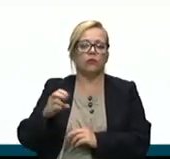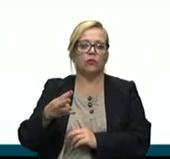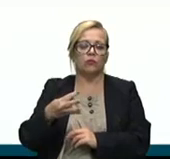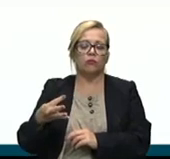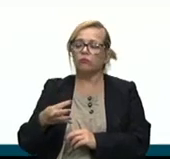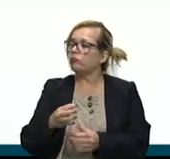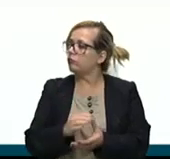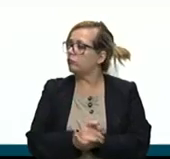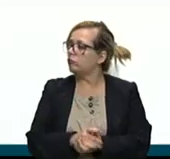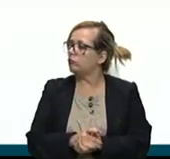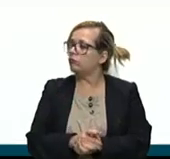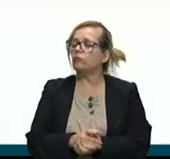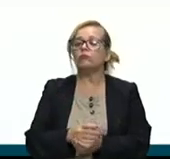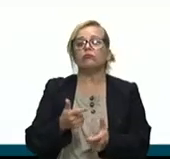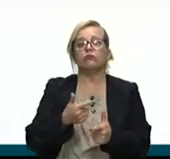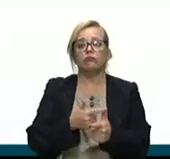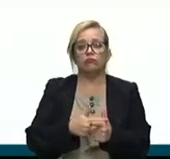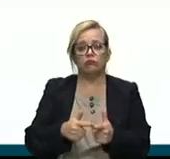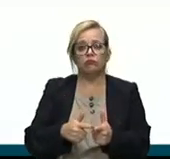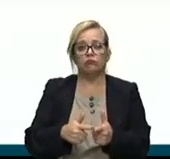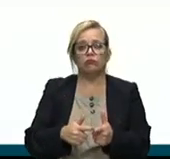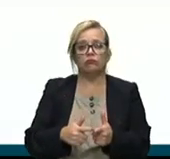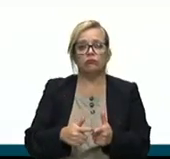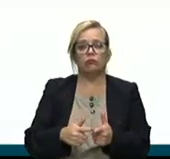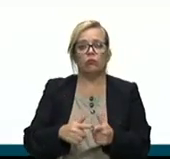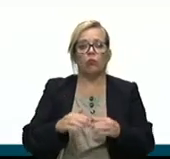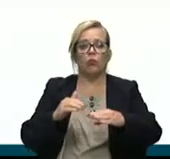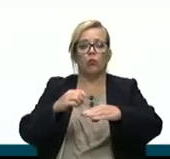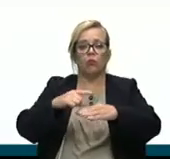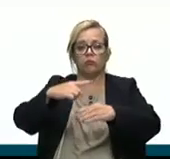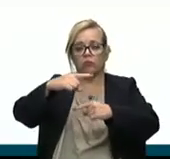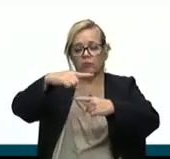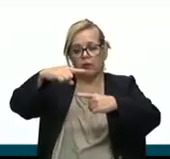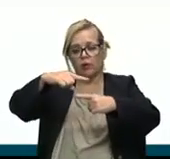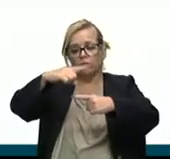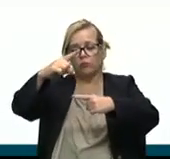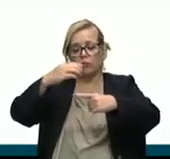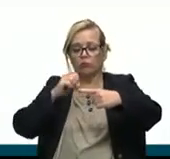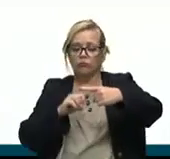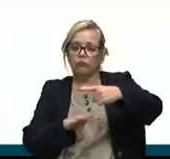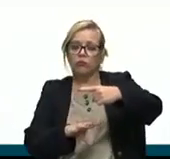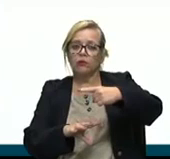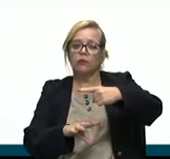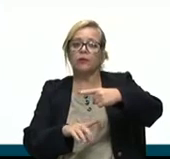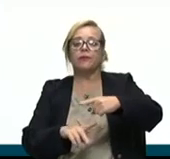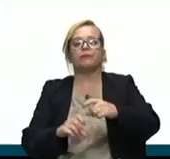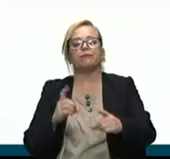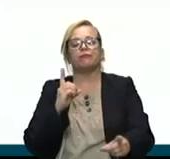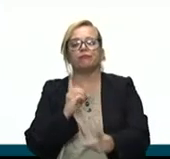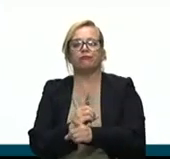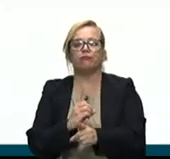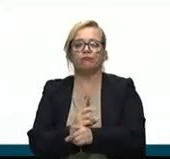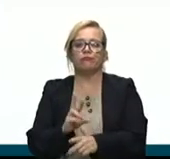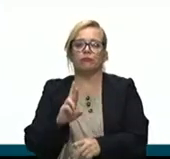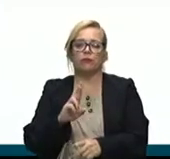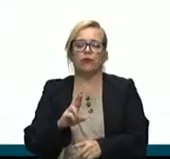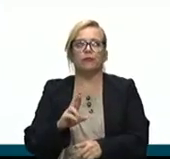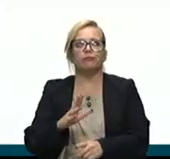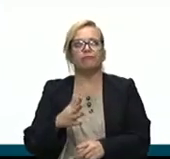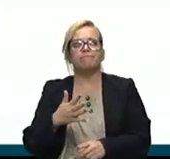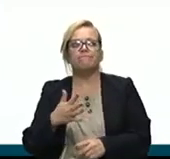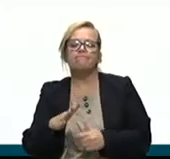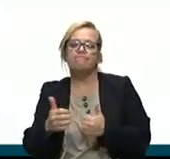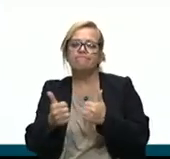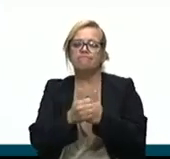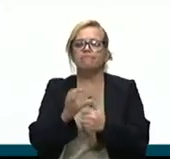19,84. Dividindo o de cima pelo de baixo, chegamos em R a